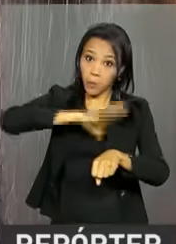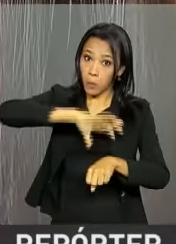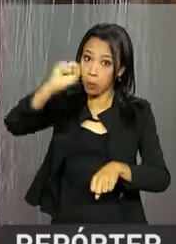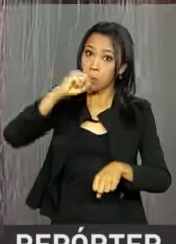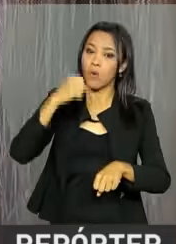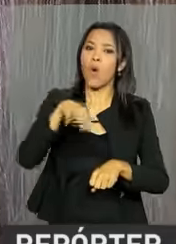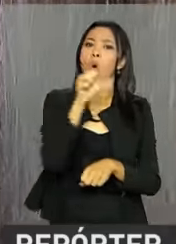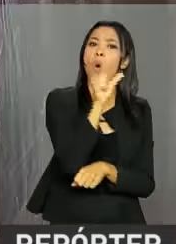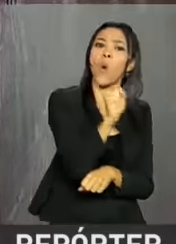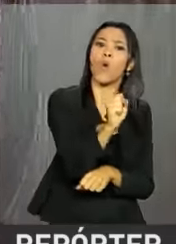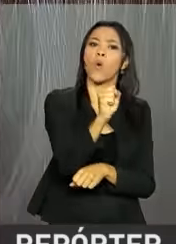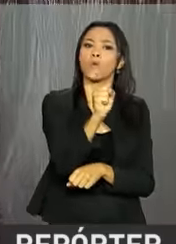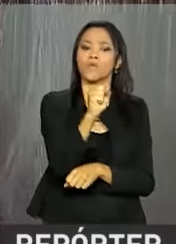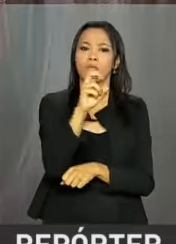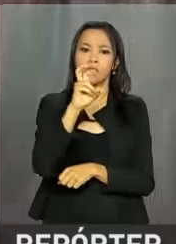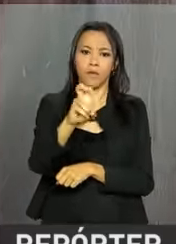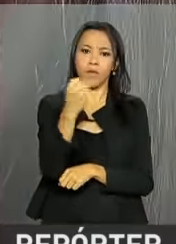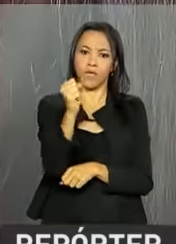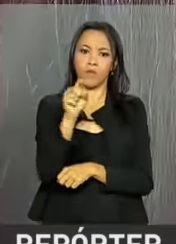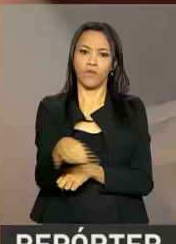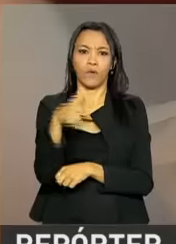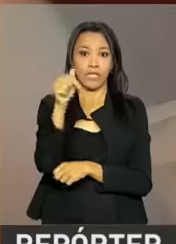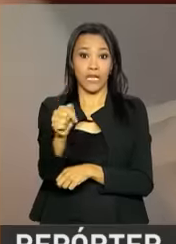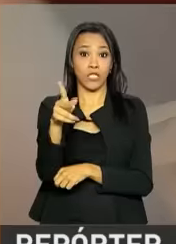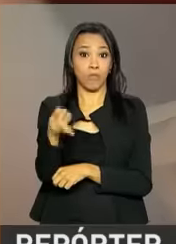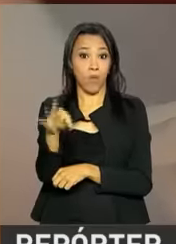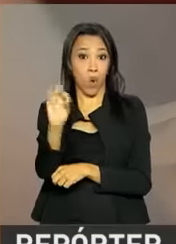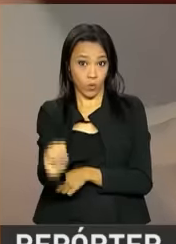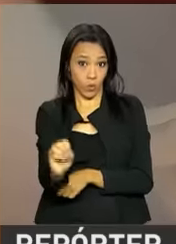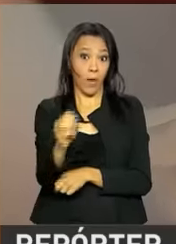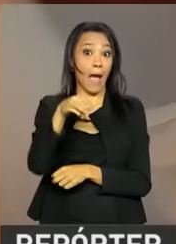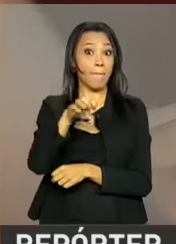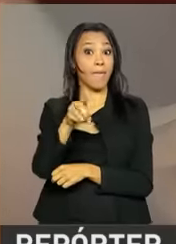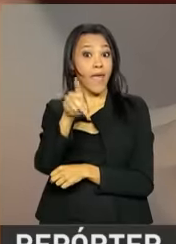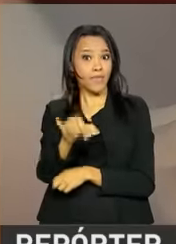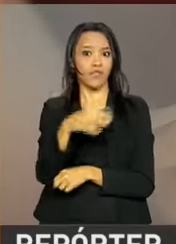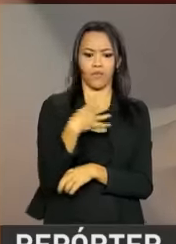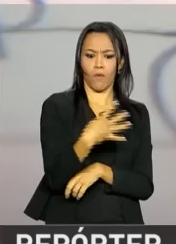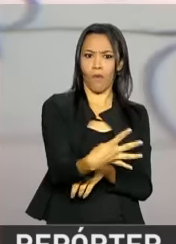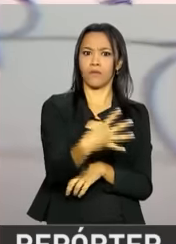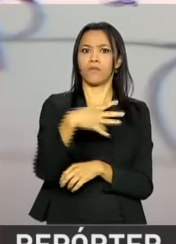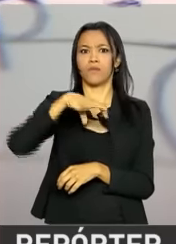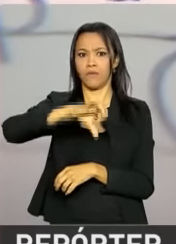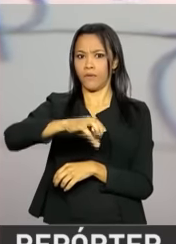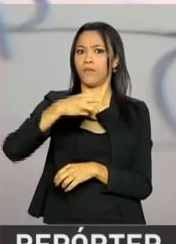conseguiu 8587 pontos enquanto a média Nacional foi de